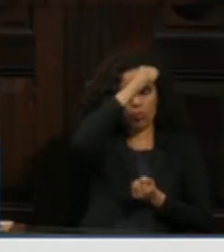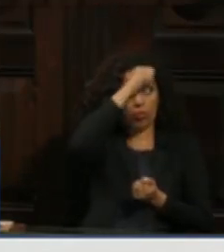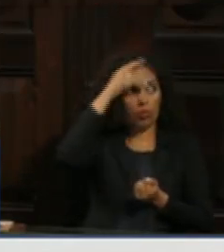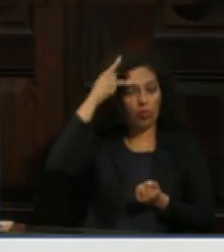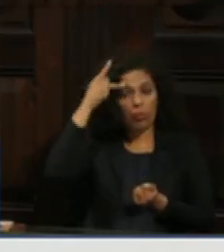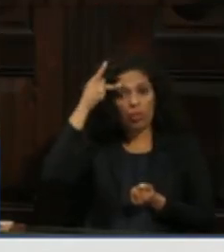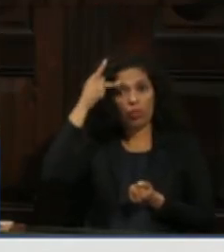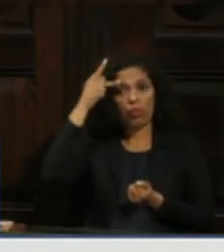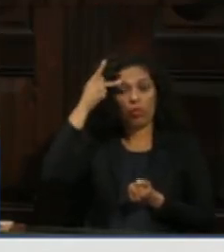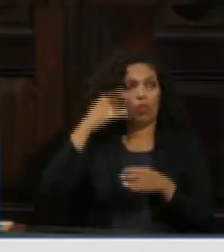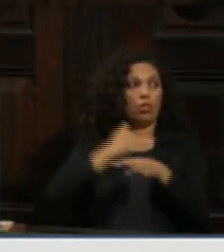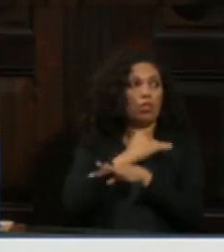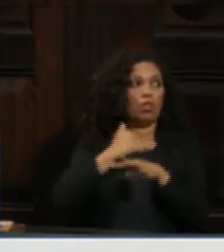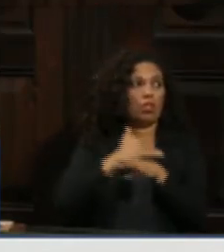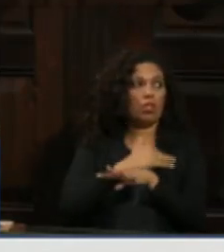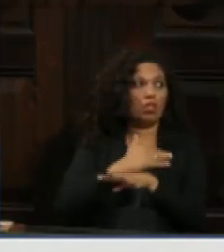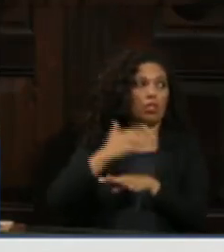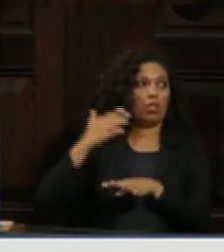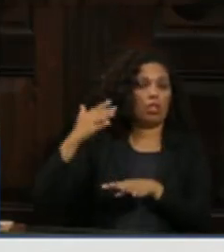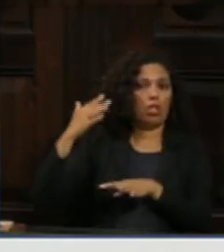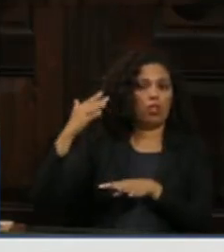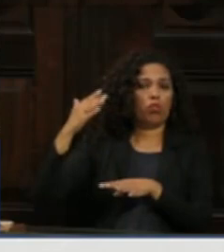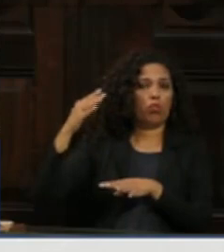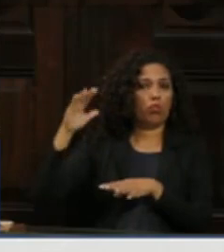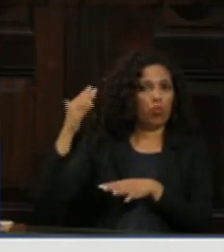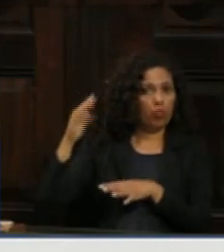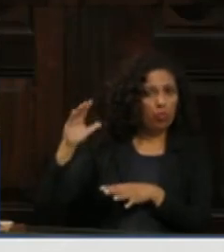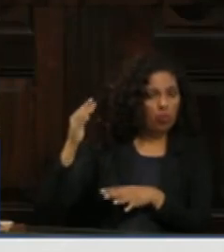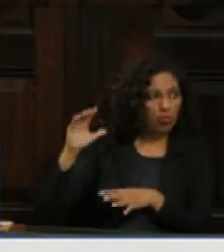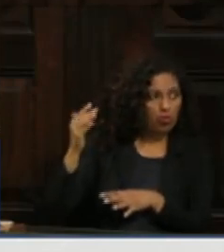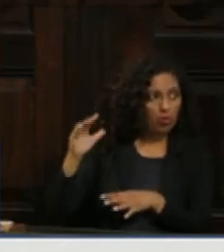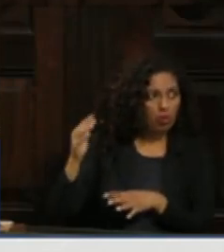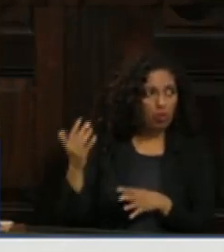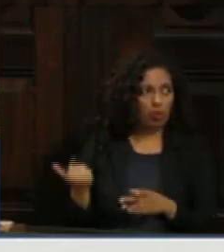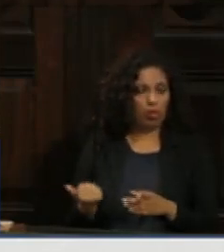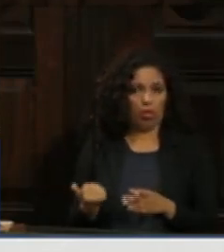uma matéria, não ter o cuidado de pesquisar adequadamente.